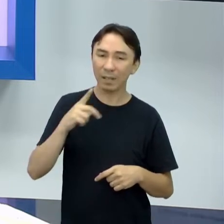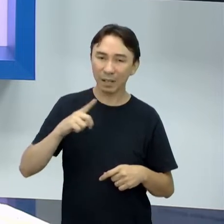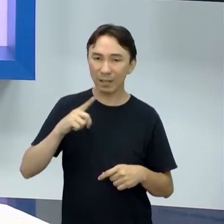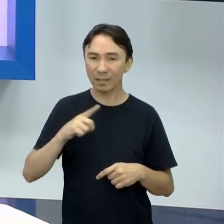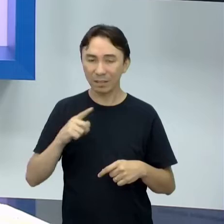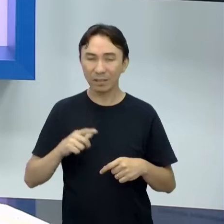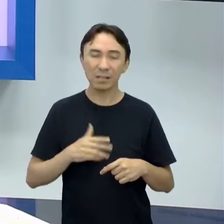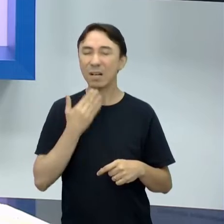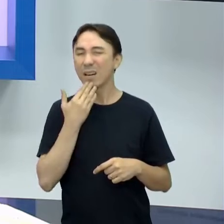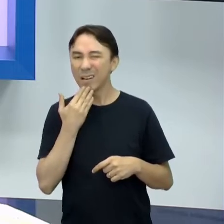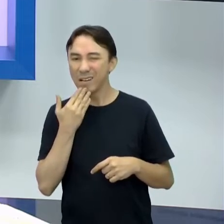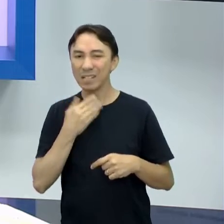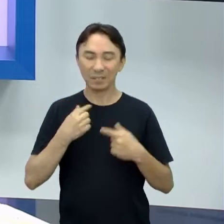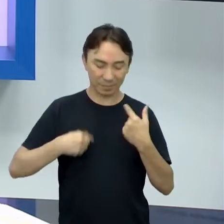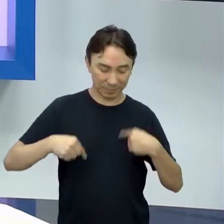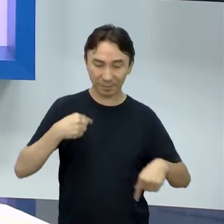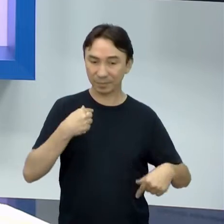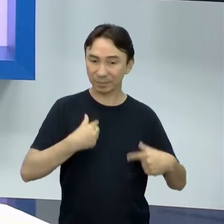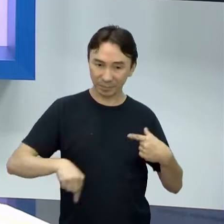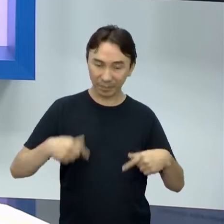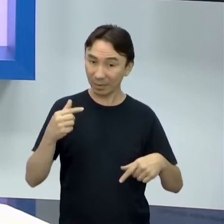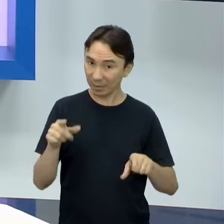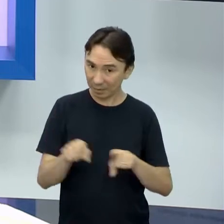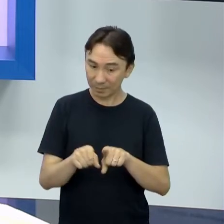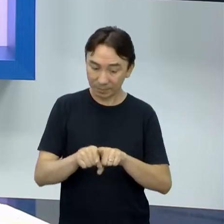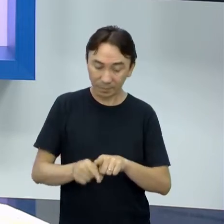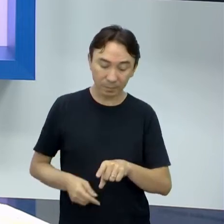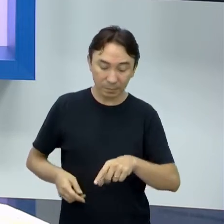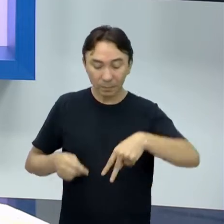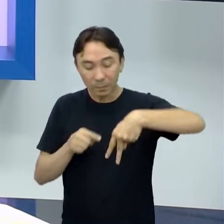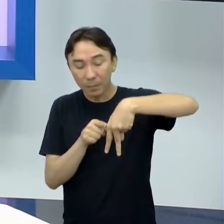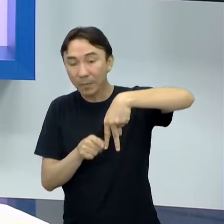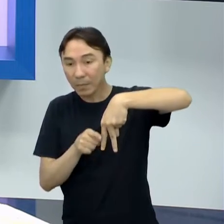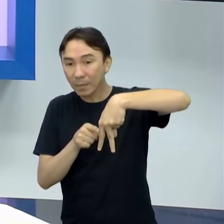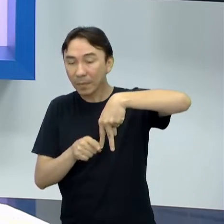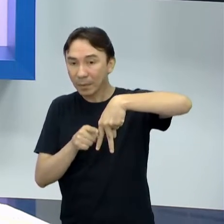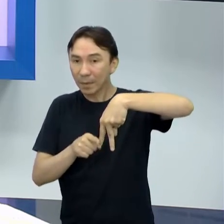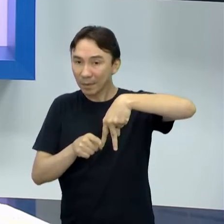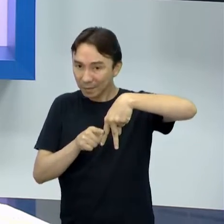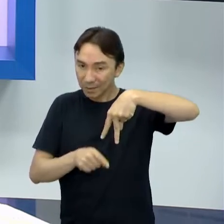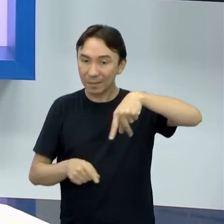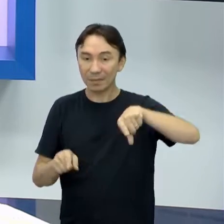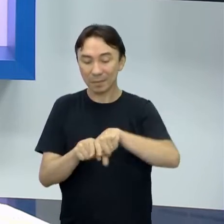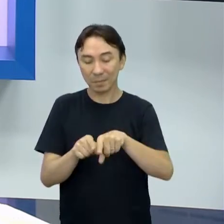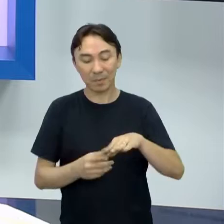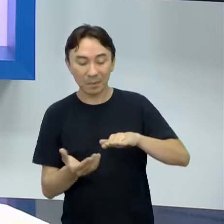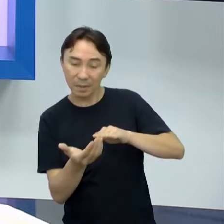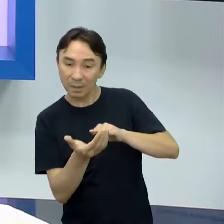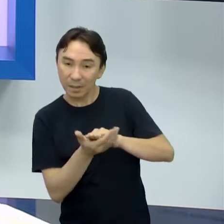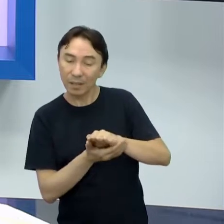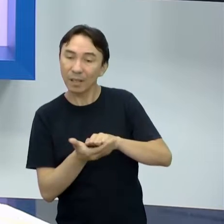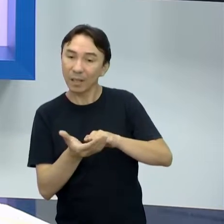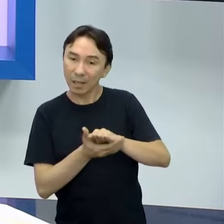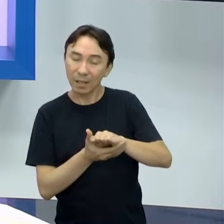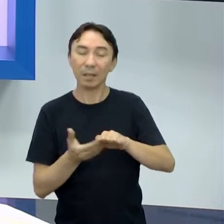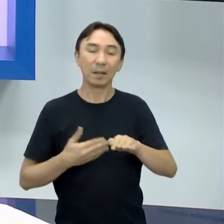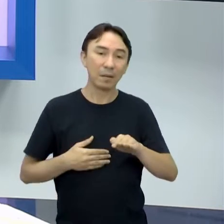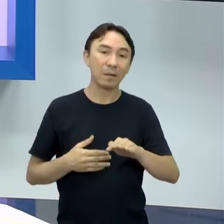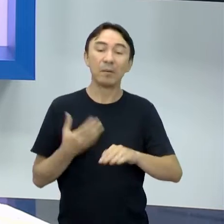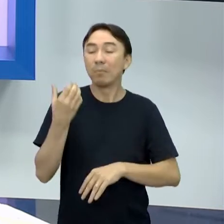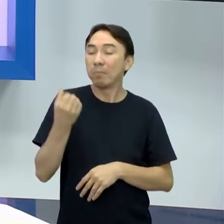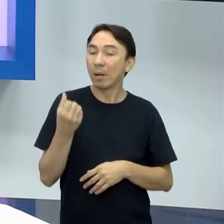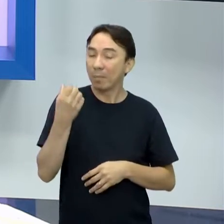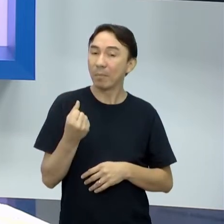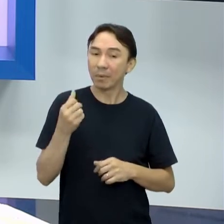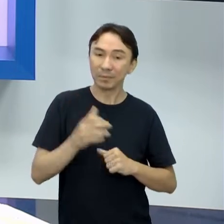umas curvas, calça jeans, tênis branco atrás da bancada aqui, né, do nosso